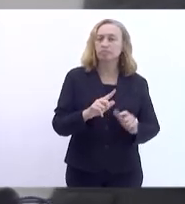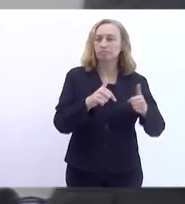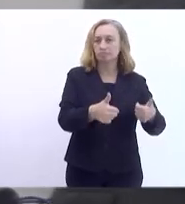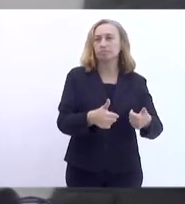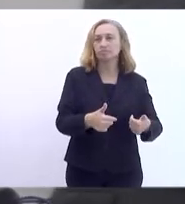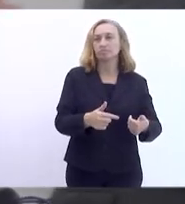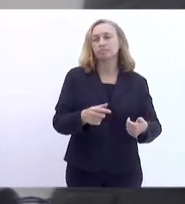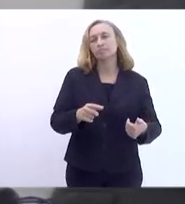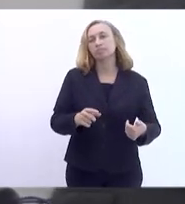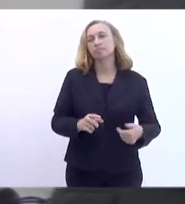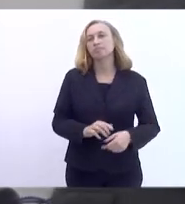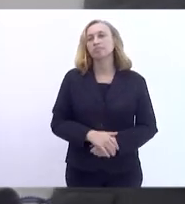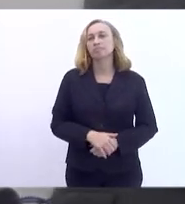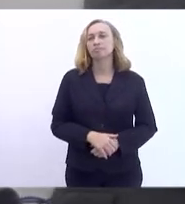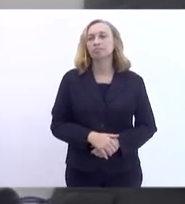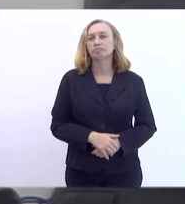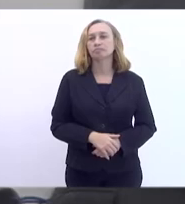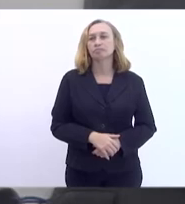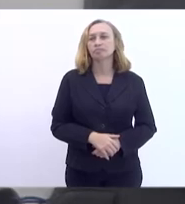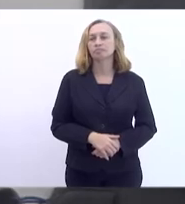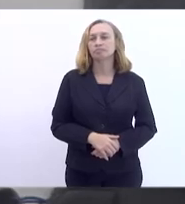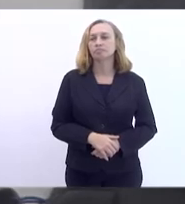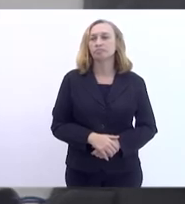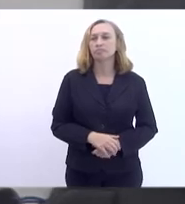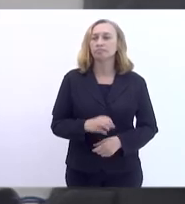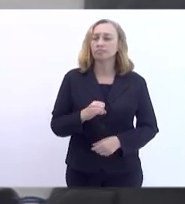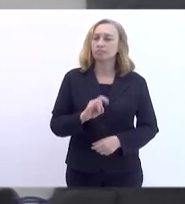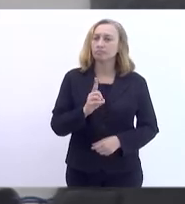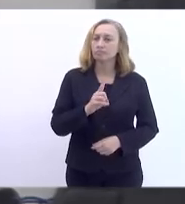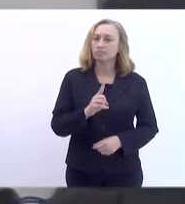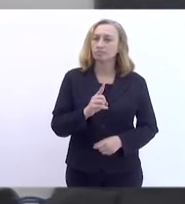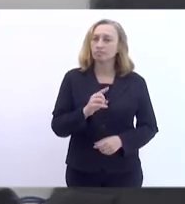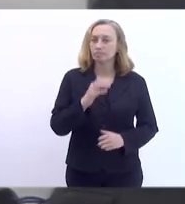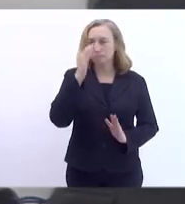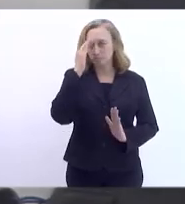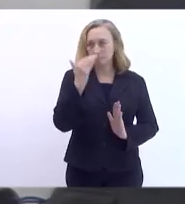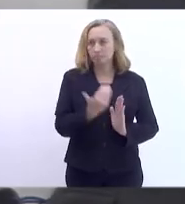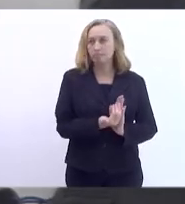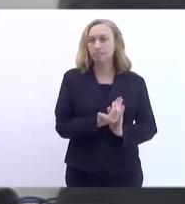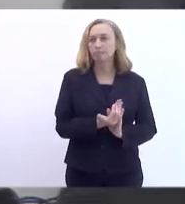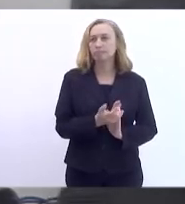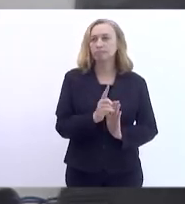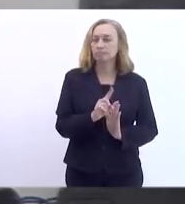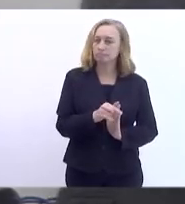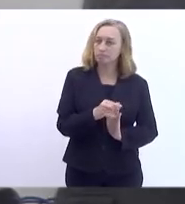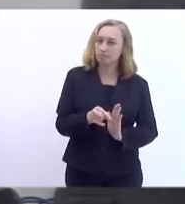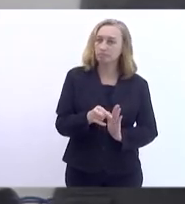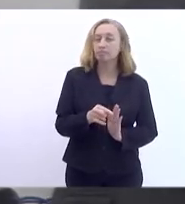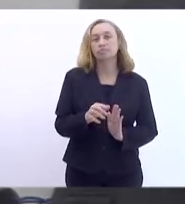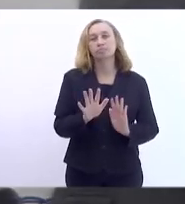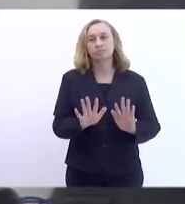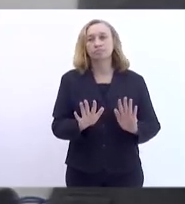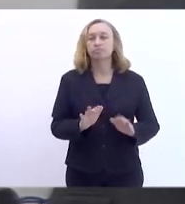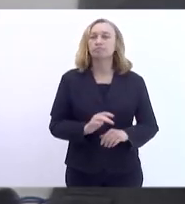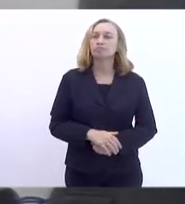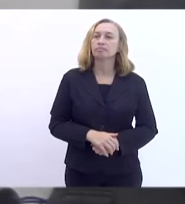recurso por exemplo considerava os eliminados do concurso em Face da inação